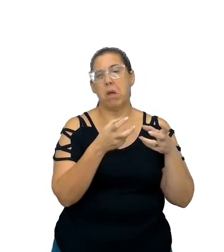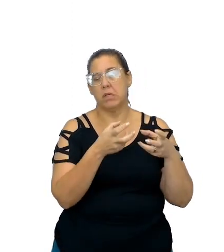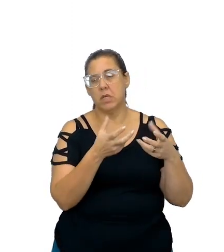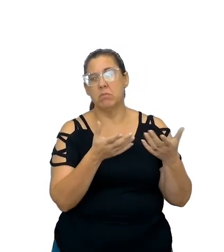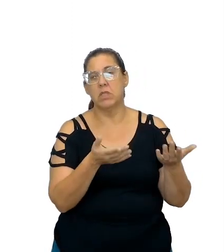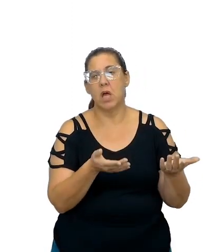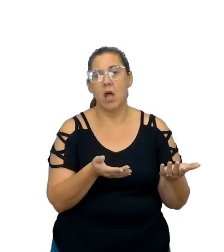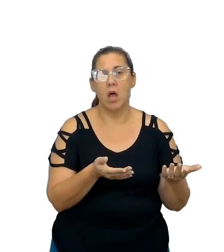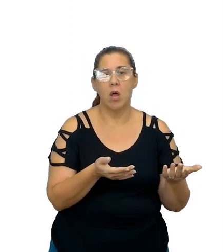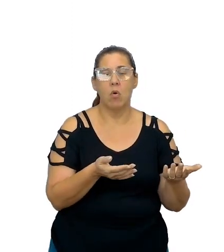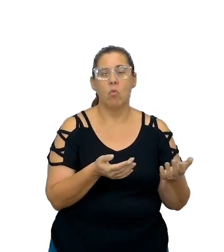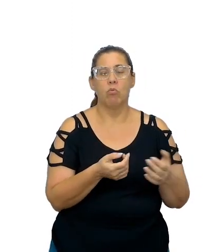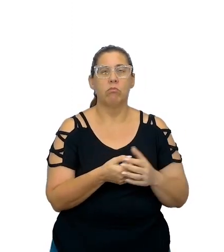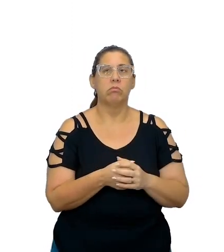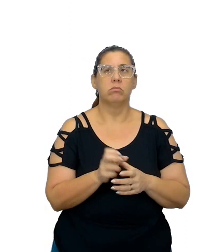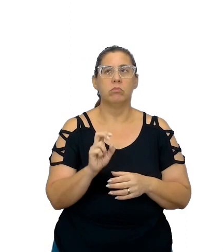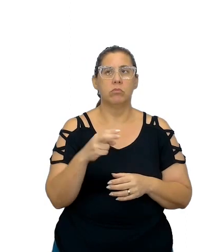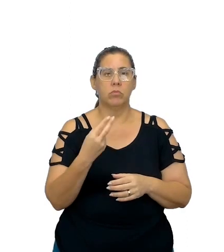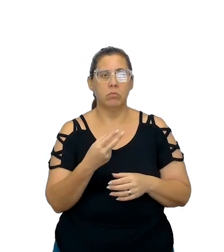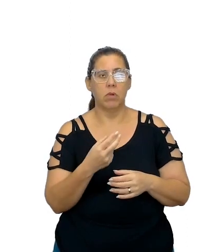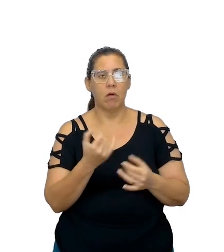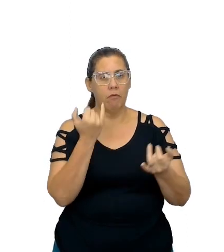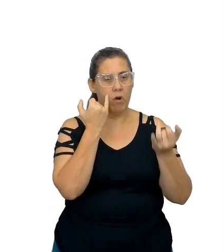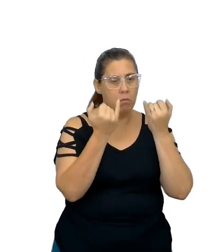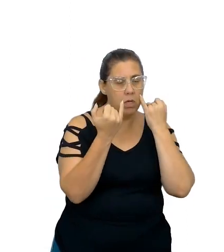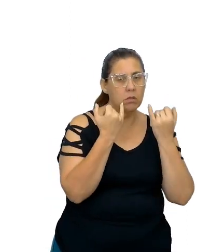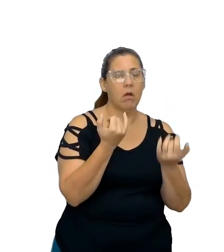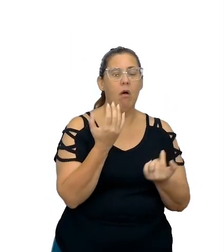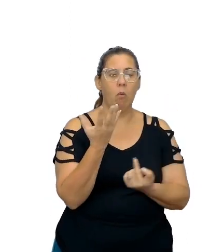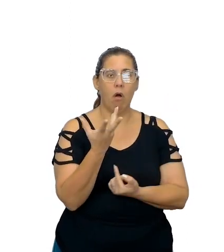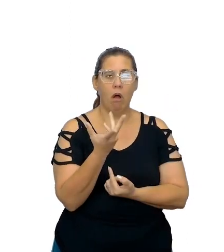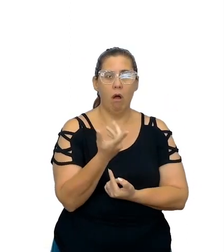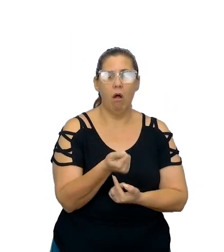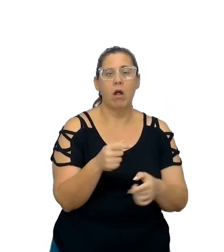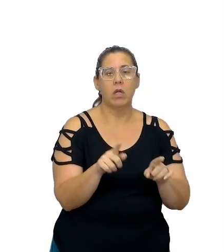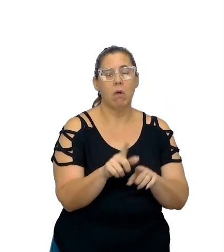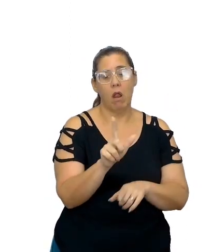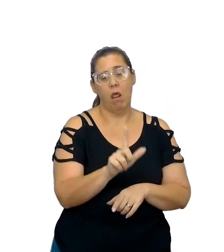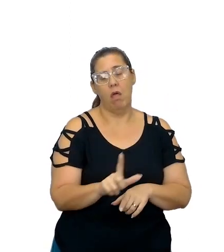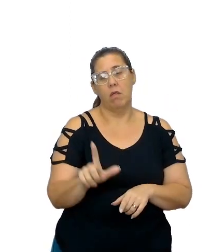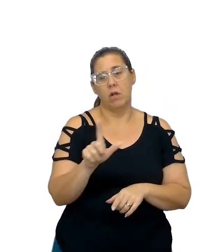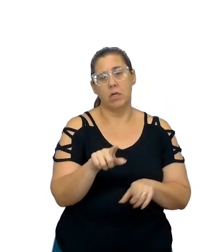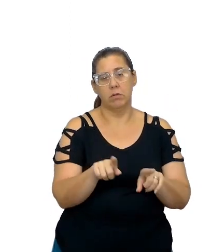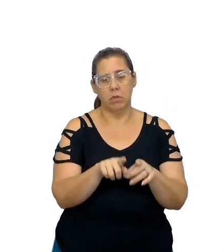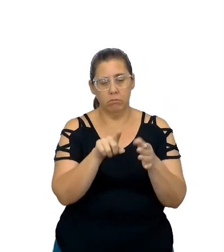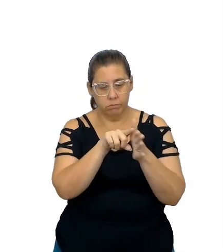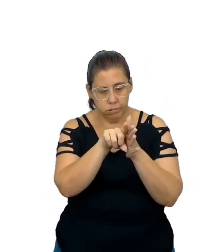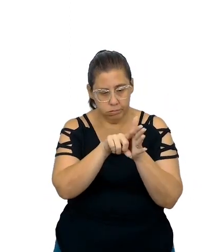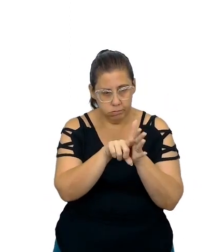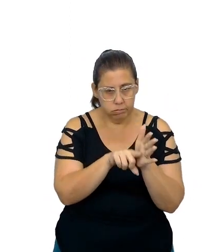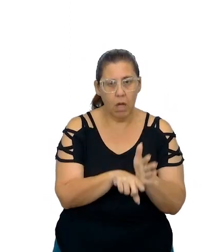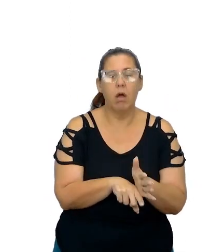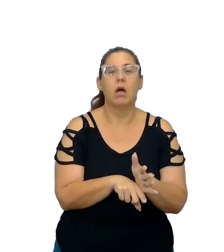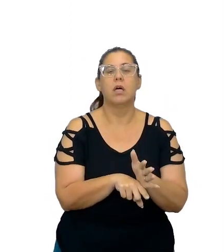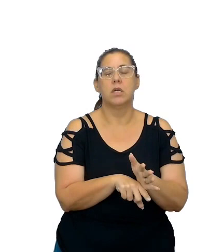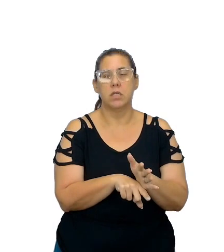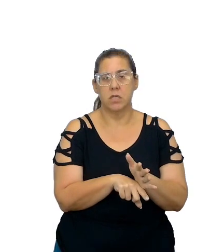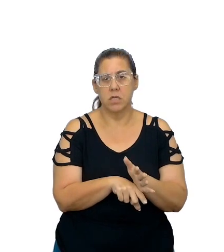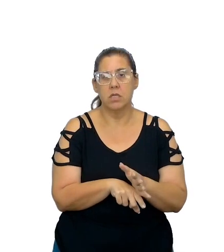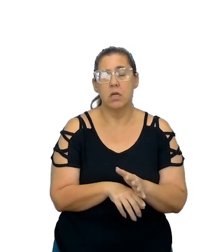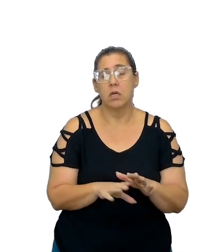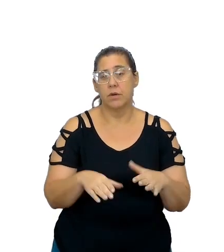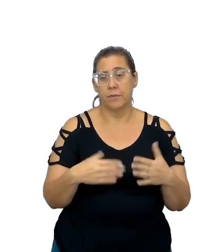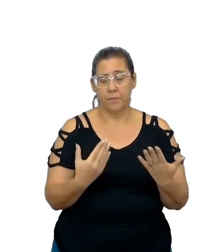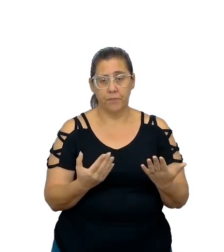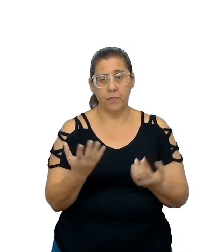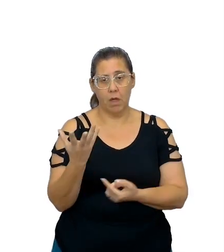perspectiva, um enfoque artístico-literário e um enfoque de investigação-pesquisa, tá? No